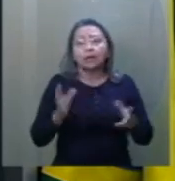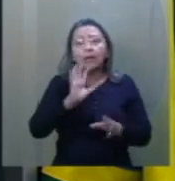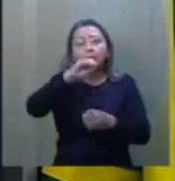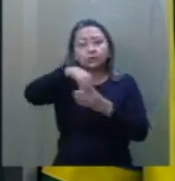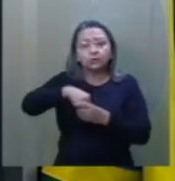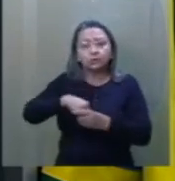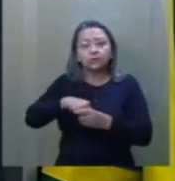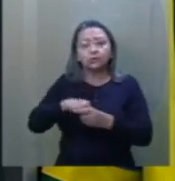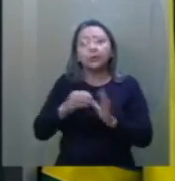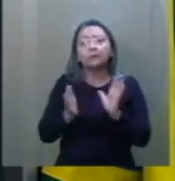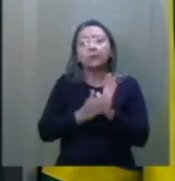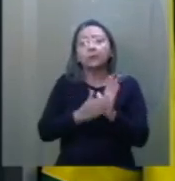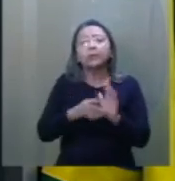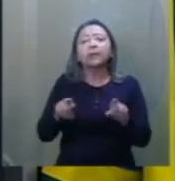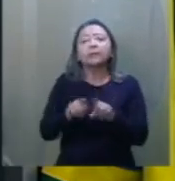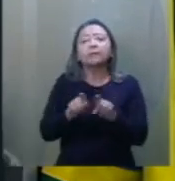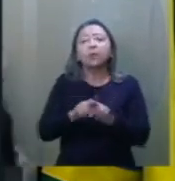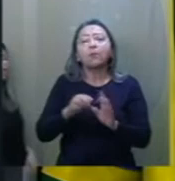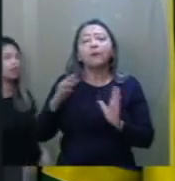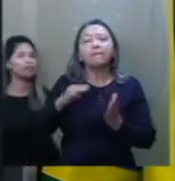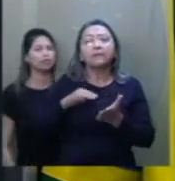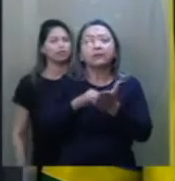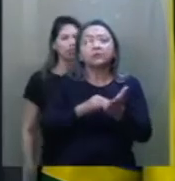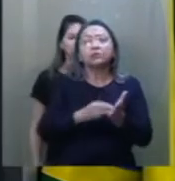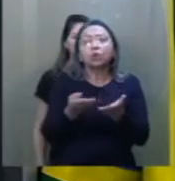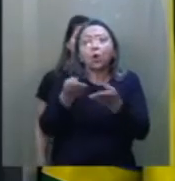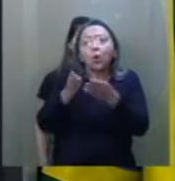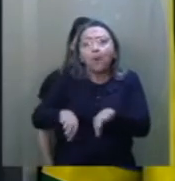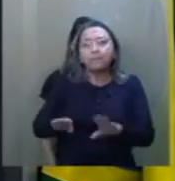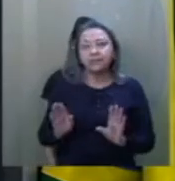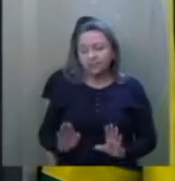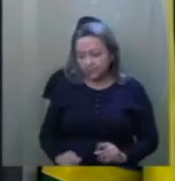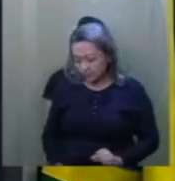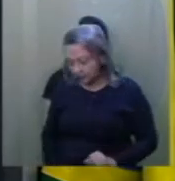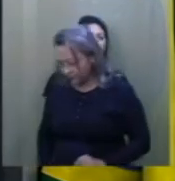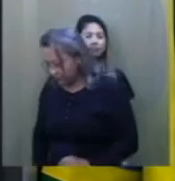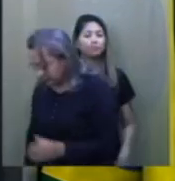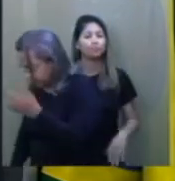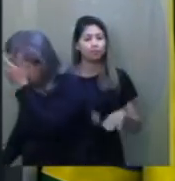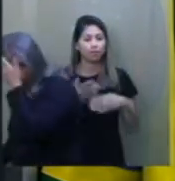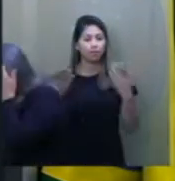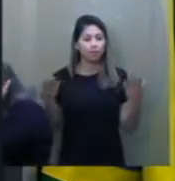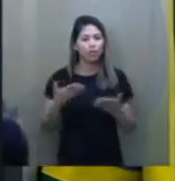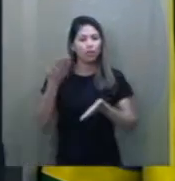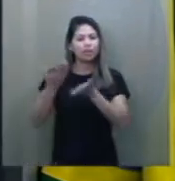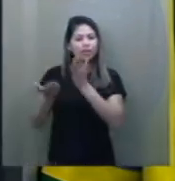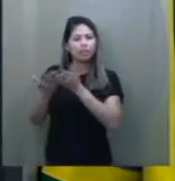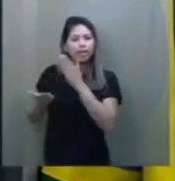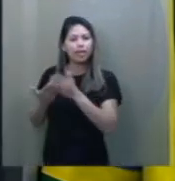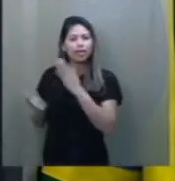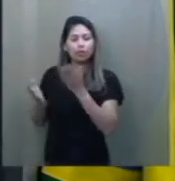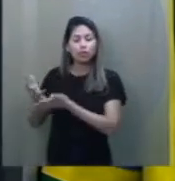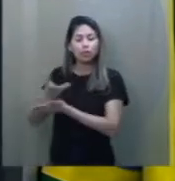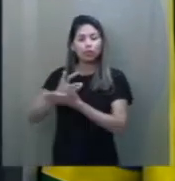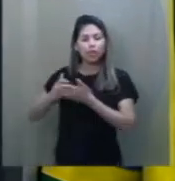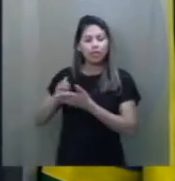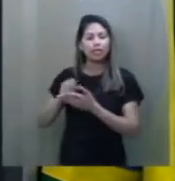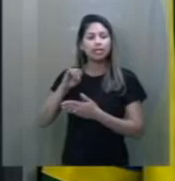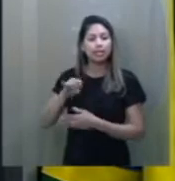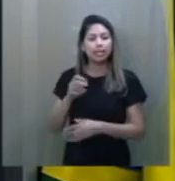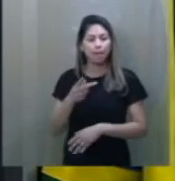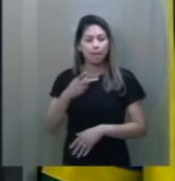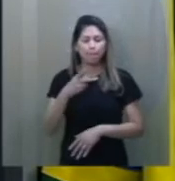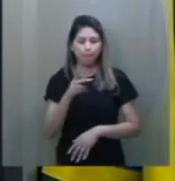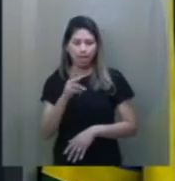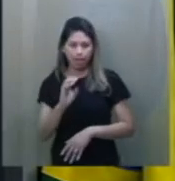nessa proposta também uma medida de compensação, ou seja, as perdas com a arrecadação, caso a PEC seja aprovada,